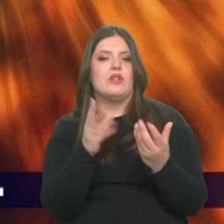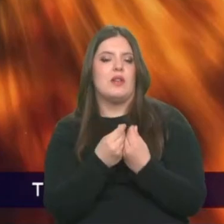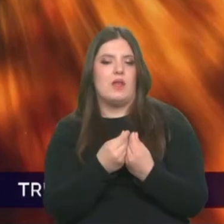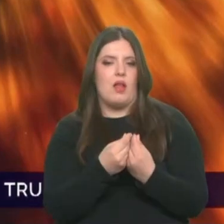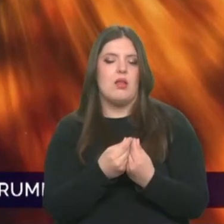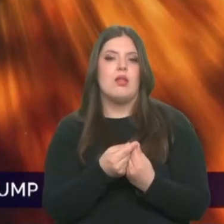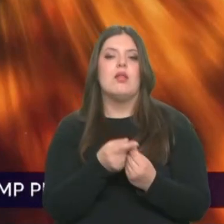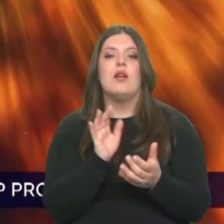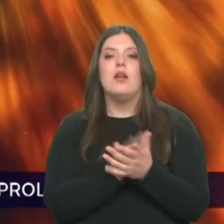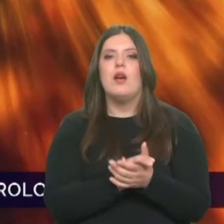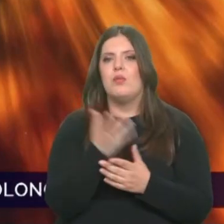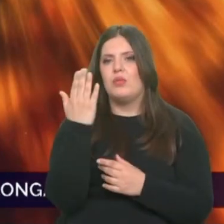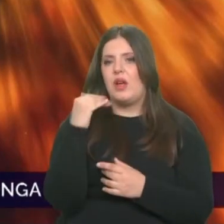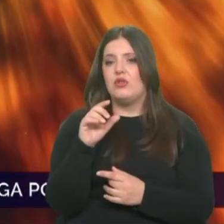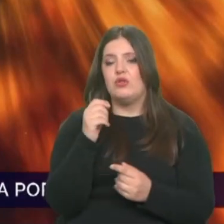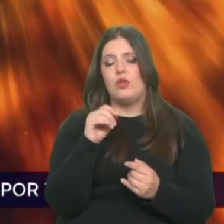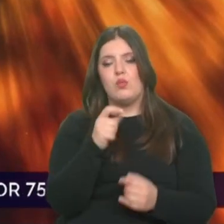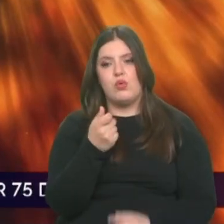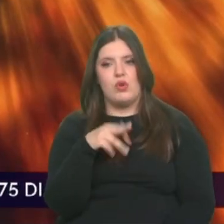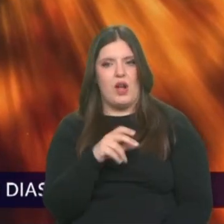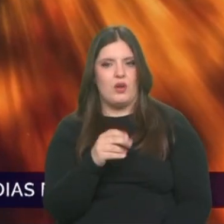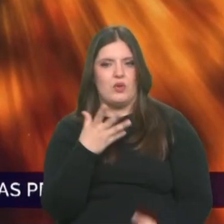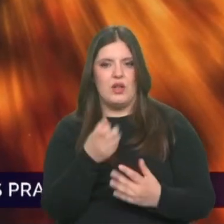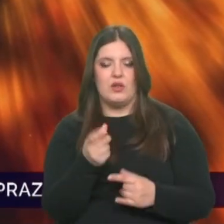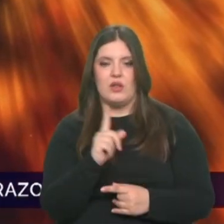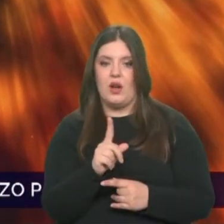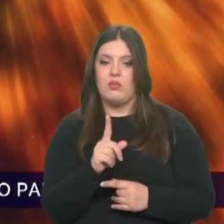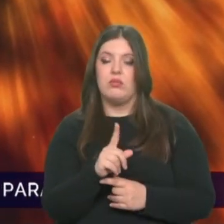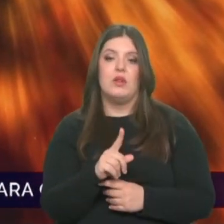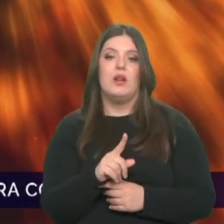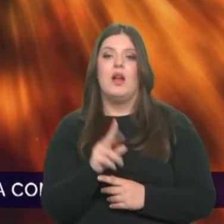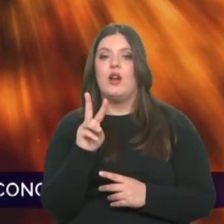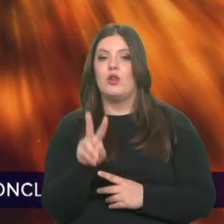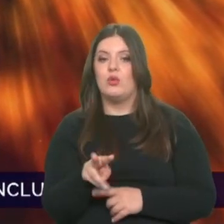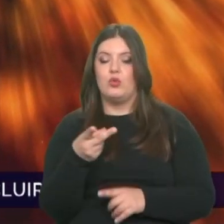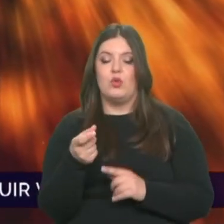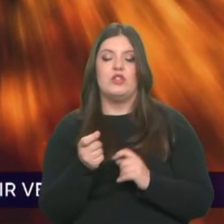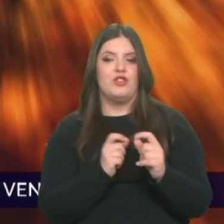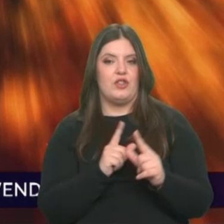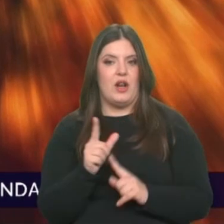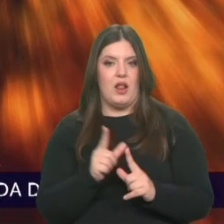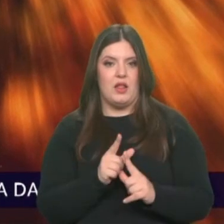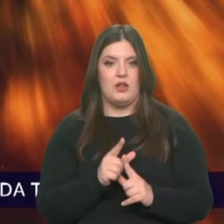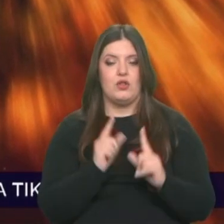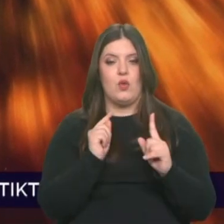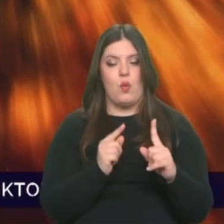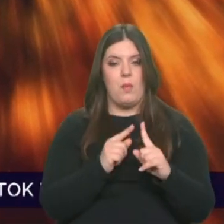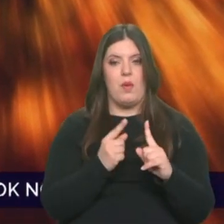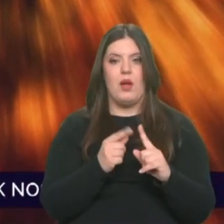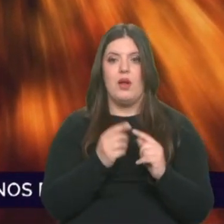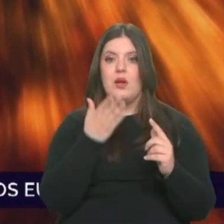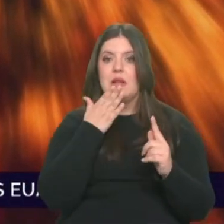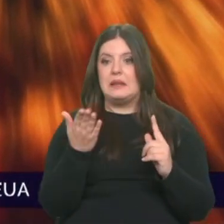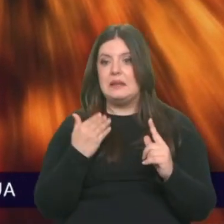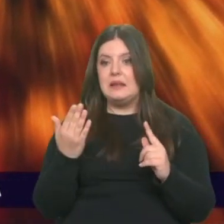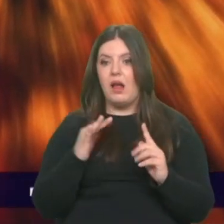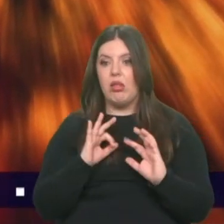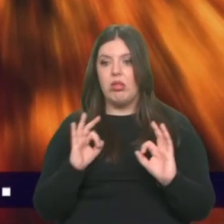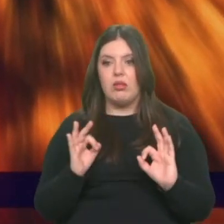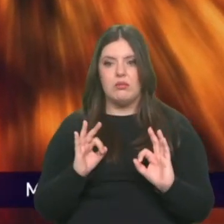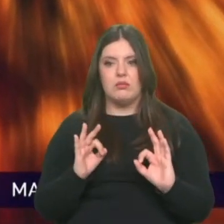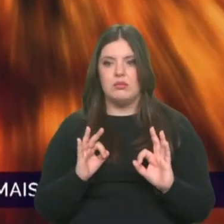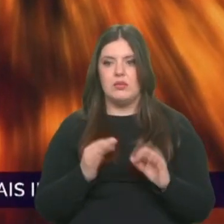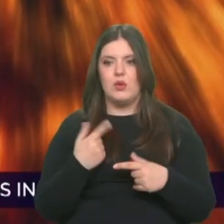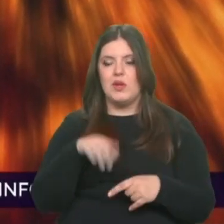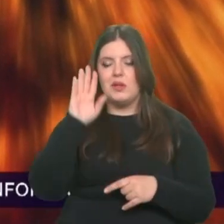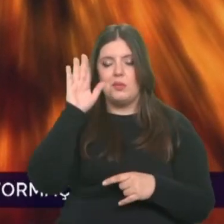história, porque antes não era um buraco negro e uma estrela de pequena massa, eram duas estrelas, uma delas gigante. Nós sabemos